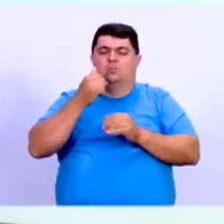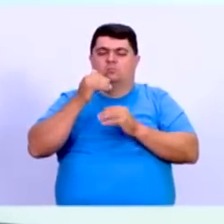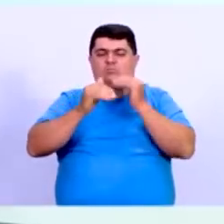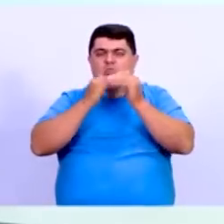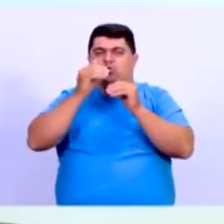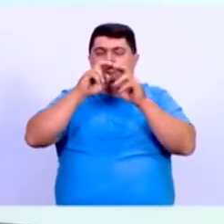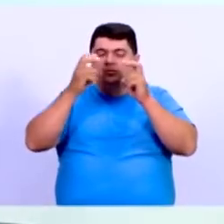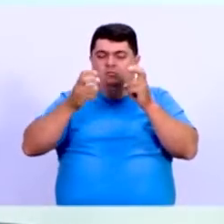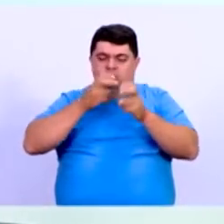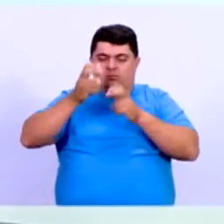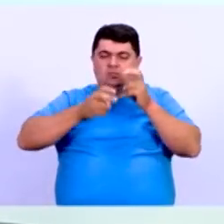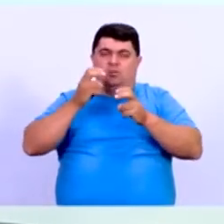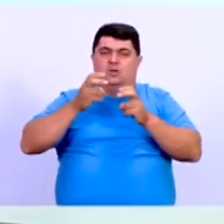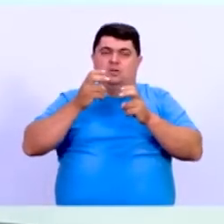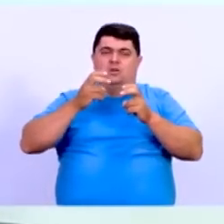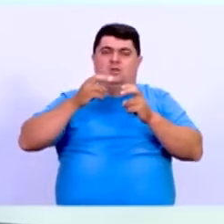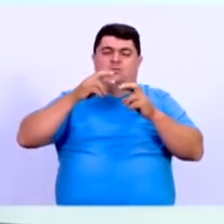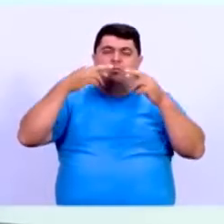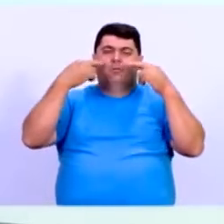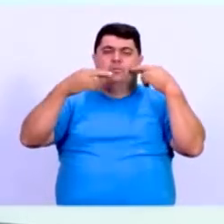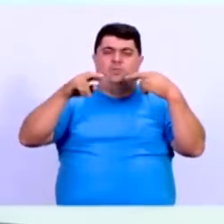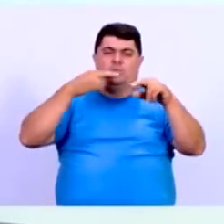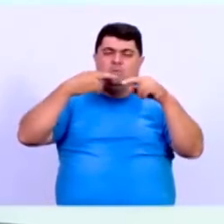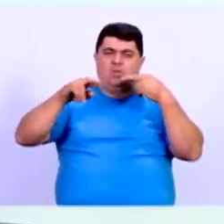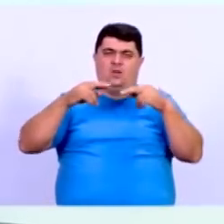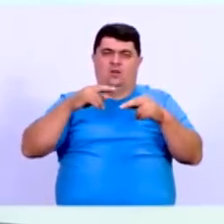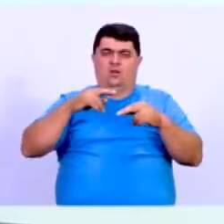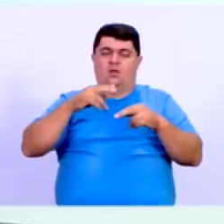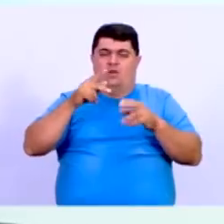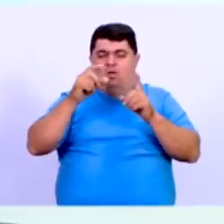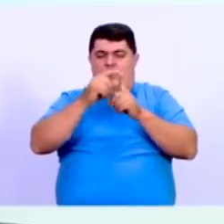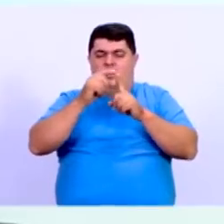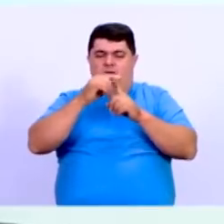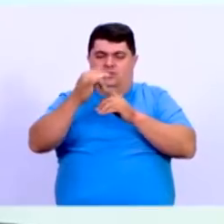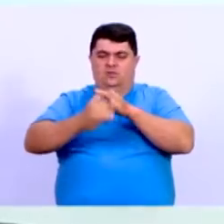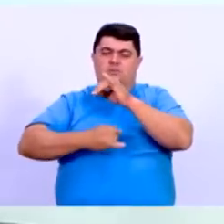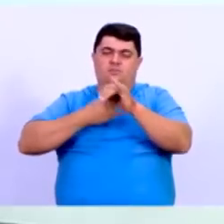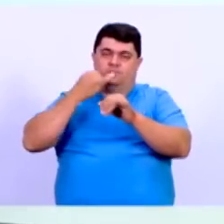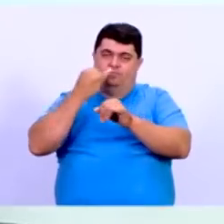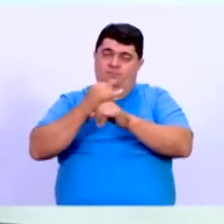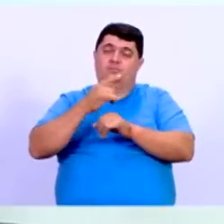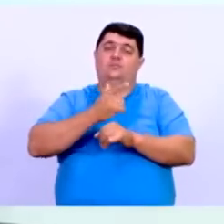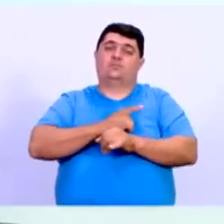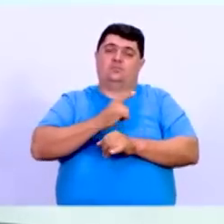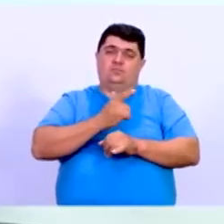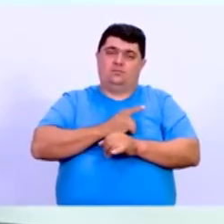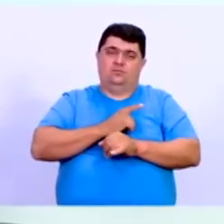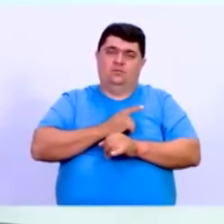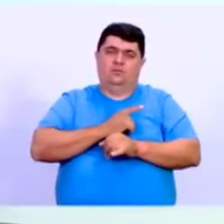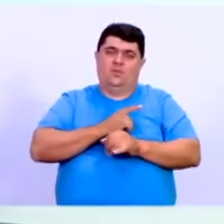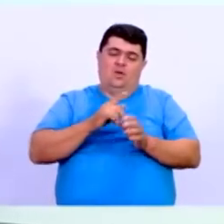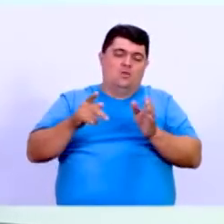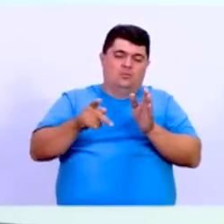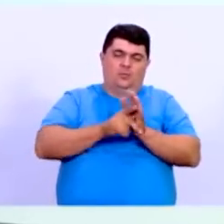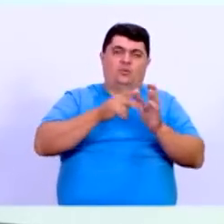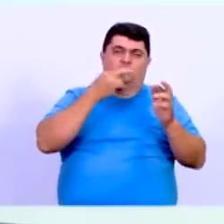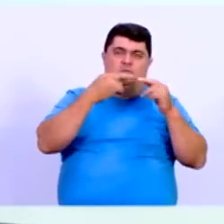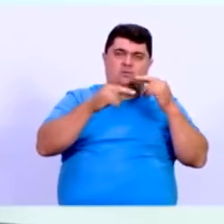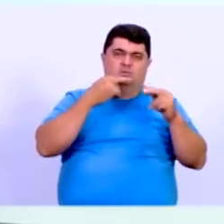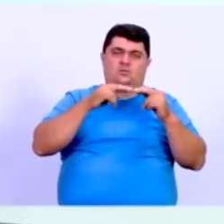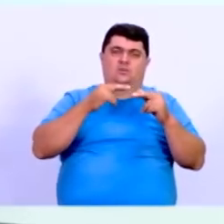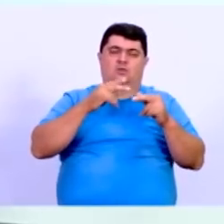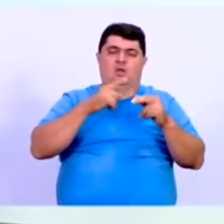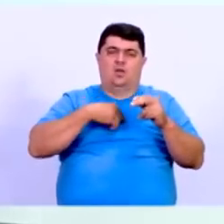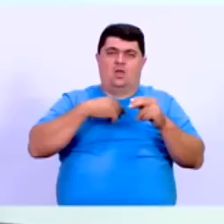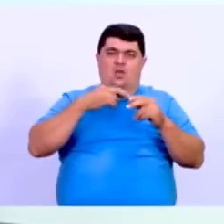né? Das redes de computadores. É tanto que a palavra internet, ela tem uma definição relacionada diretamente a redes de computadores. A internet é a